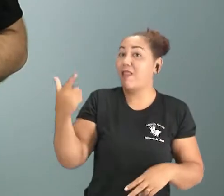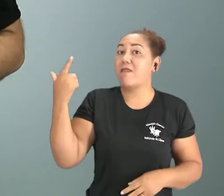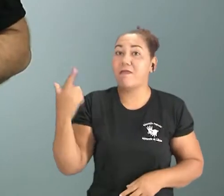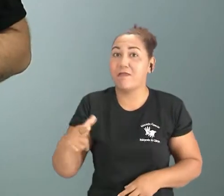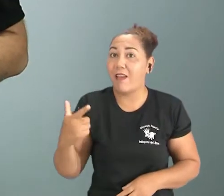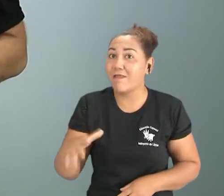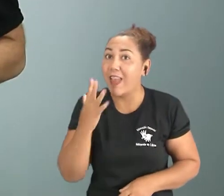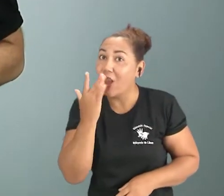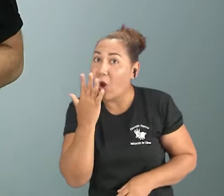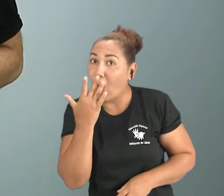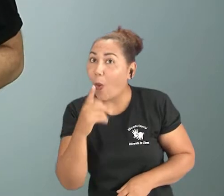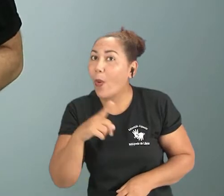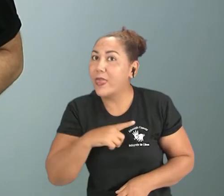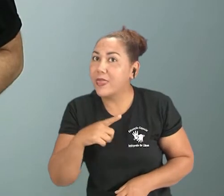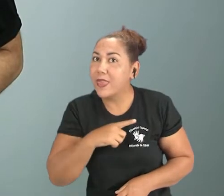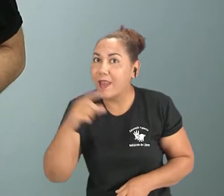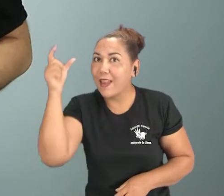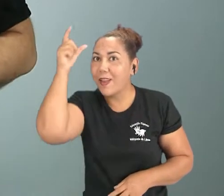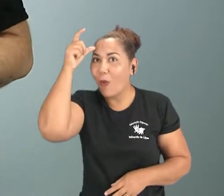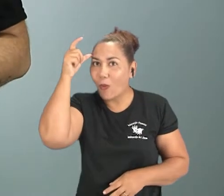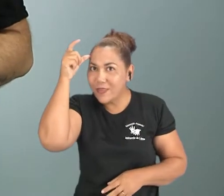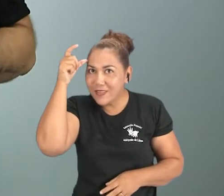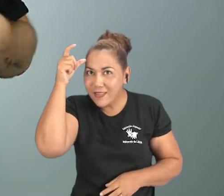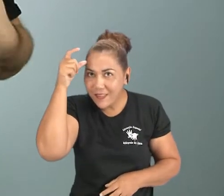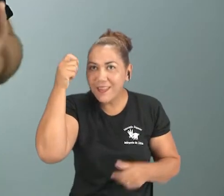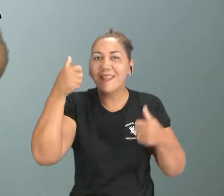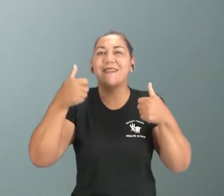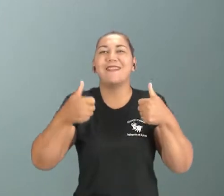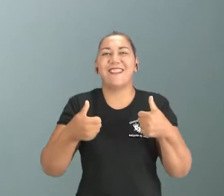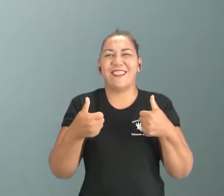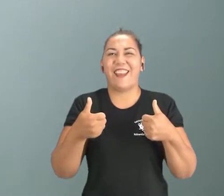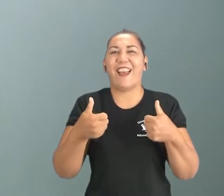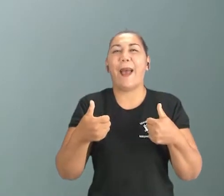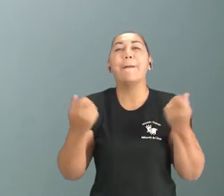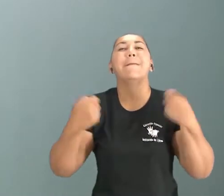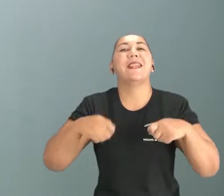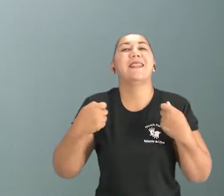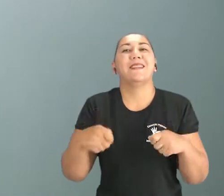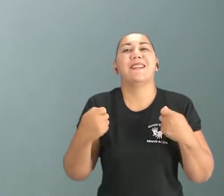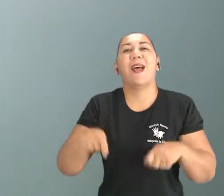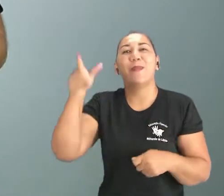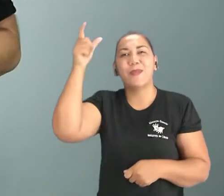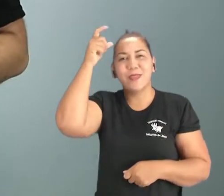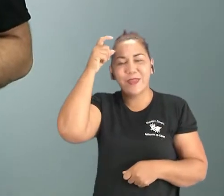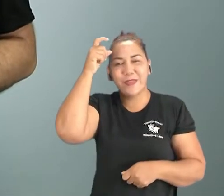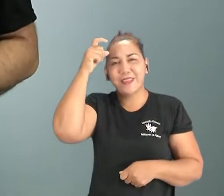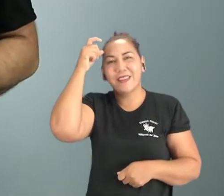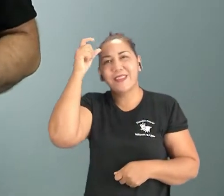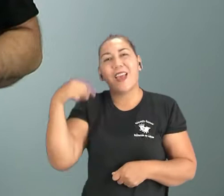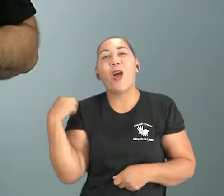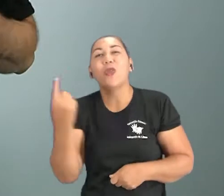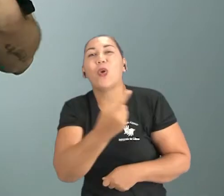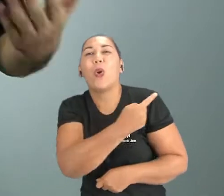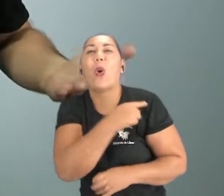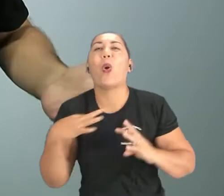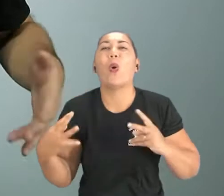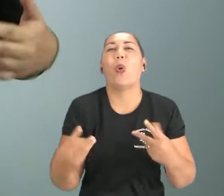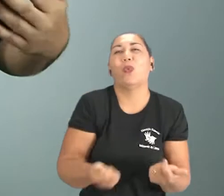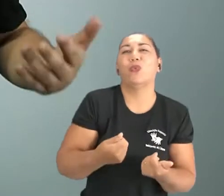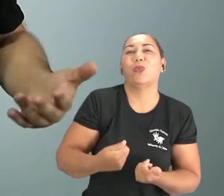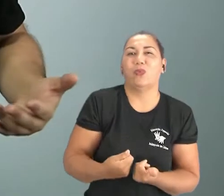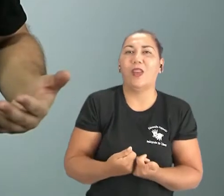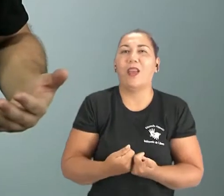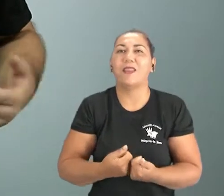cor tem consciência nós temos que ter essa consciência né de que todos nós né